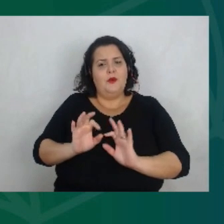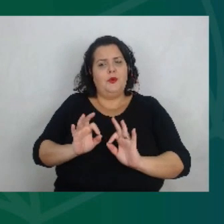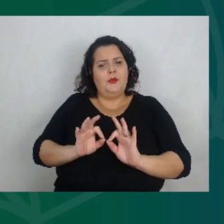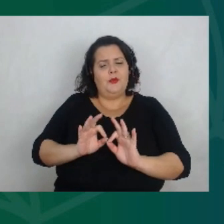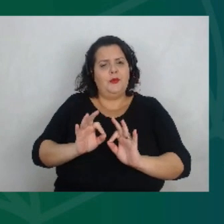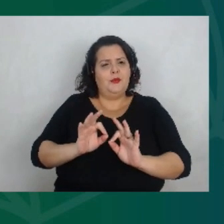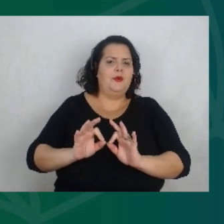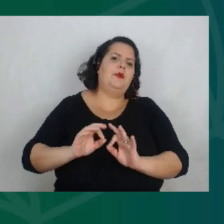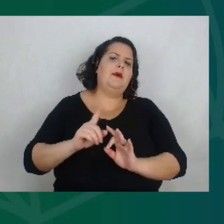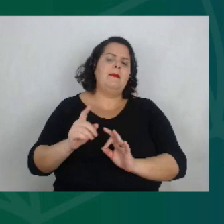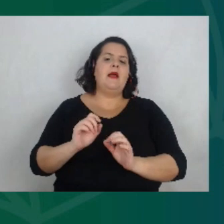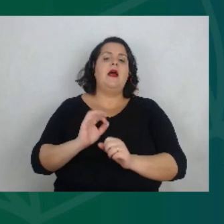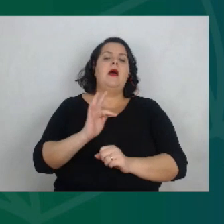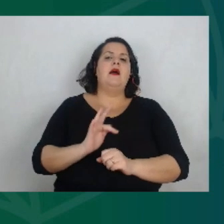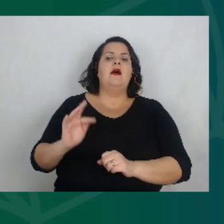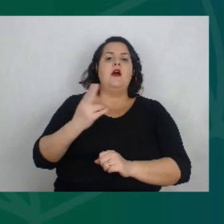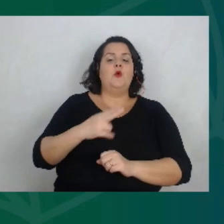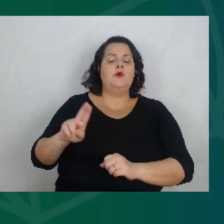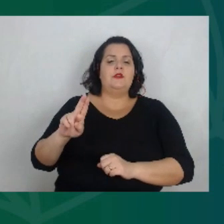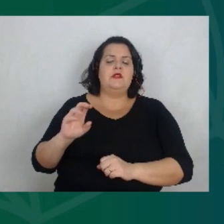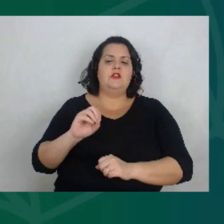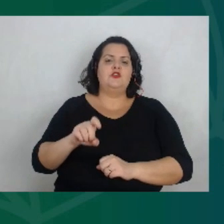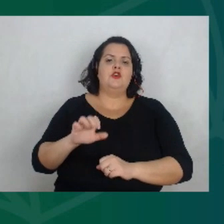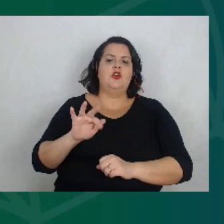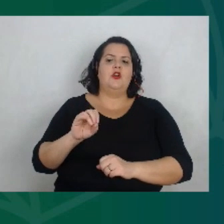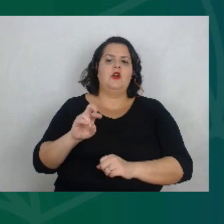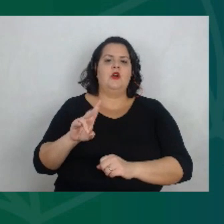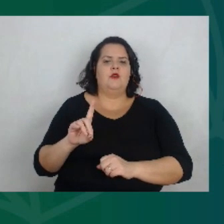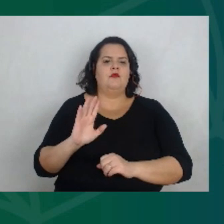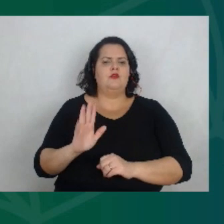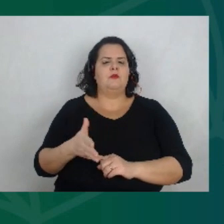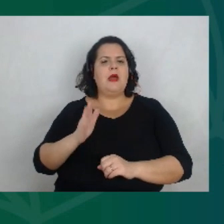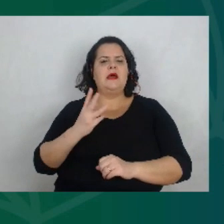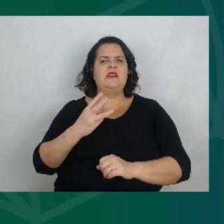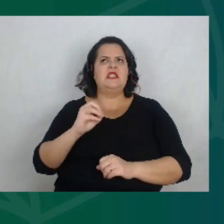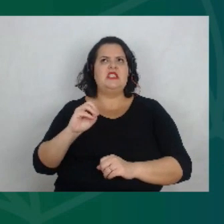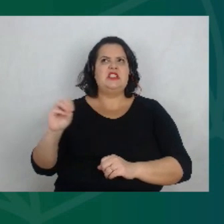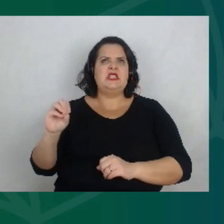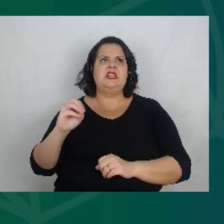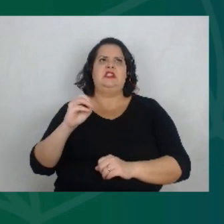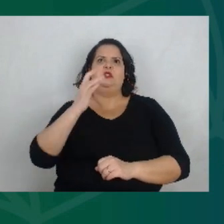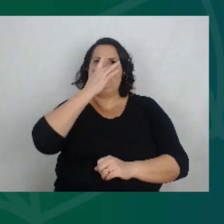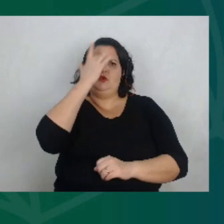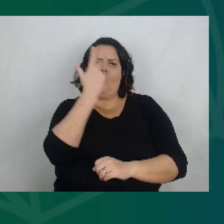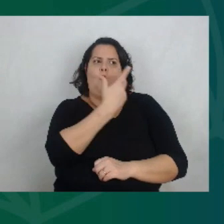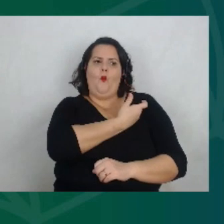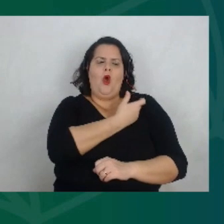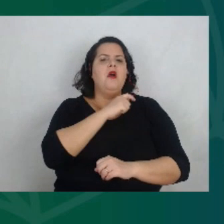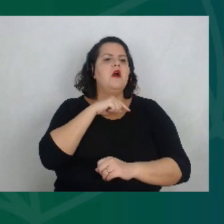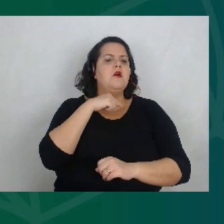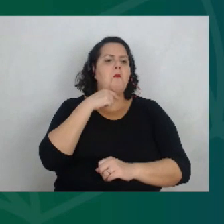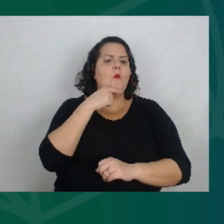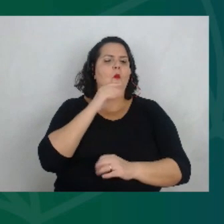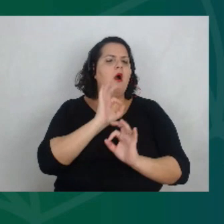pela Universidade de Oxford, né? Com mais de 300 pessoas vacinadas e não se viu nenhum evento adverso e